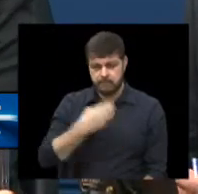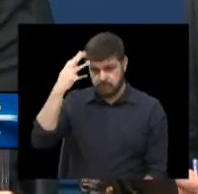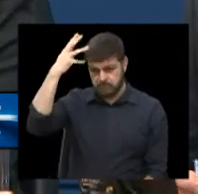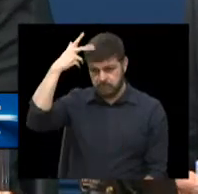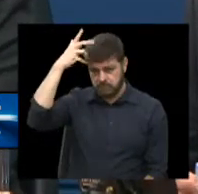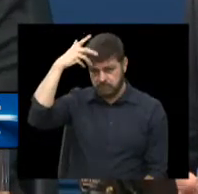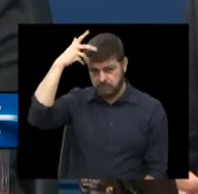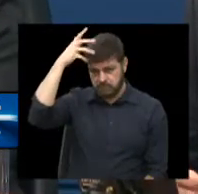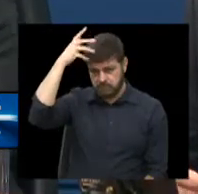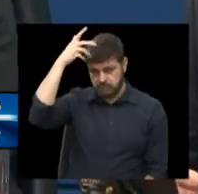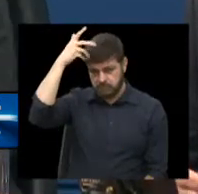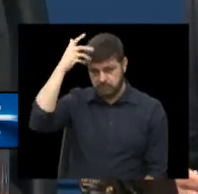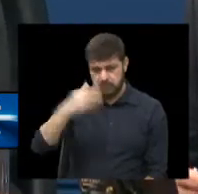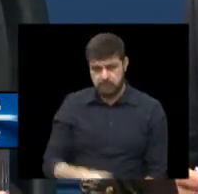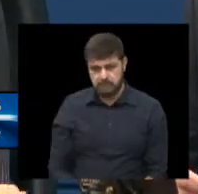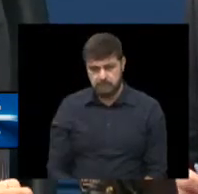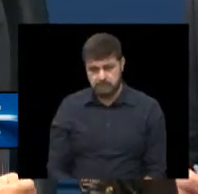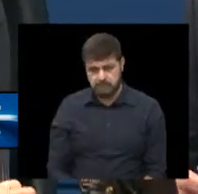da Farmadic,